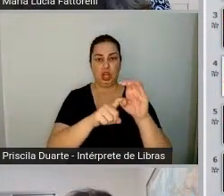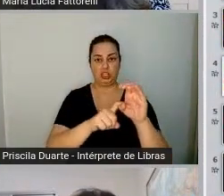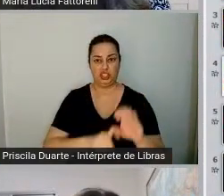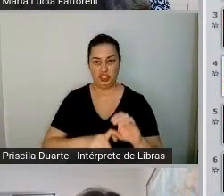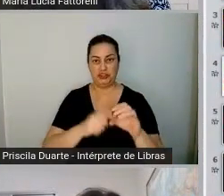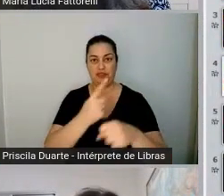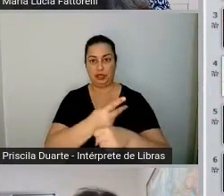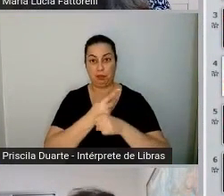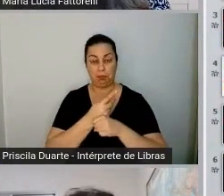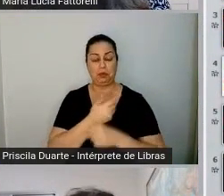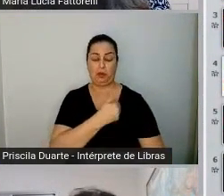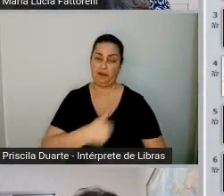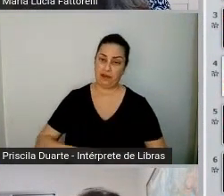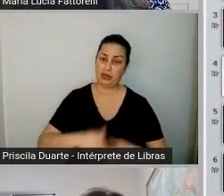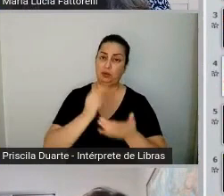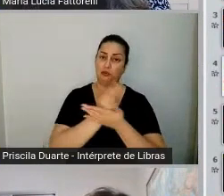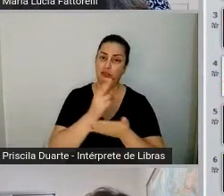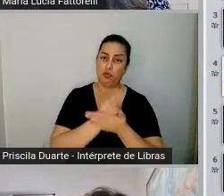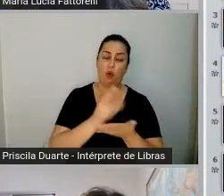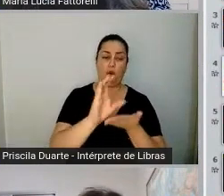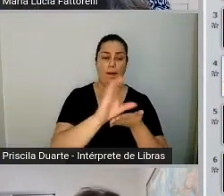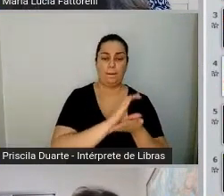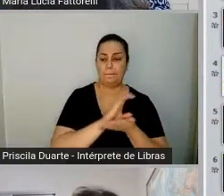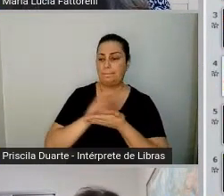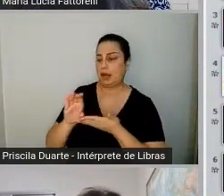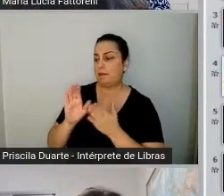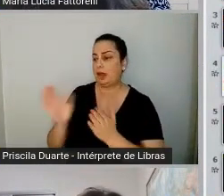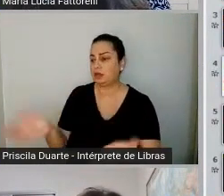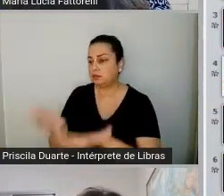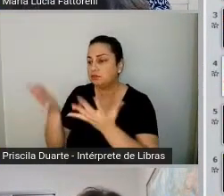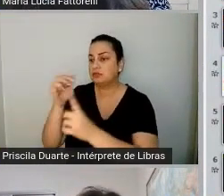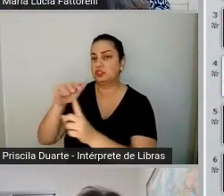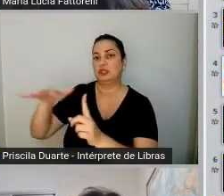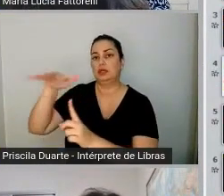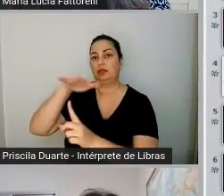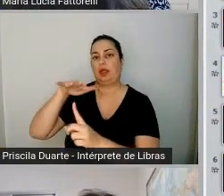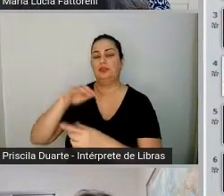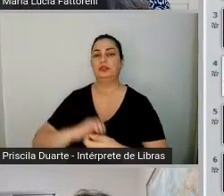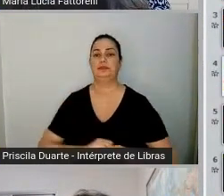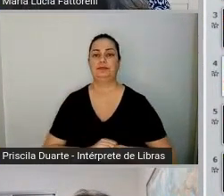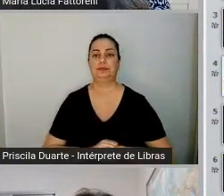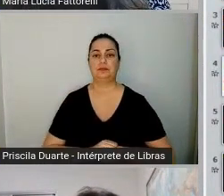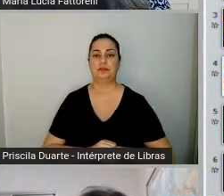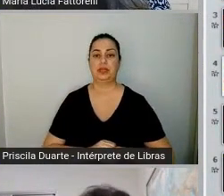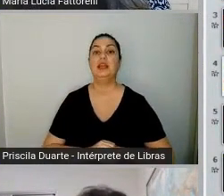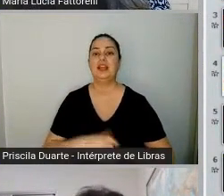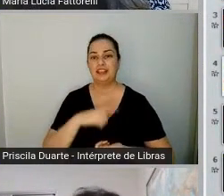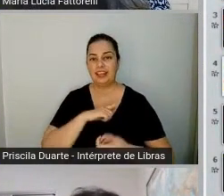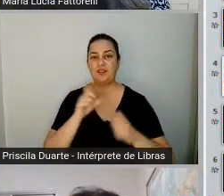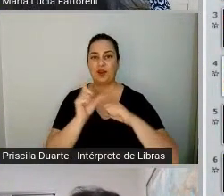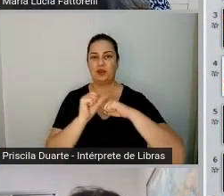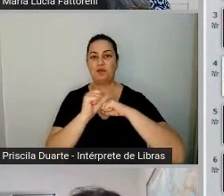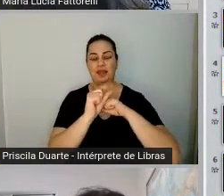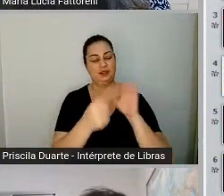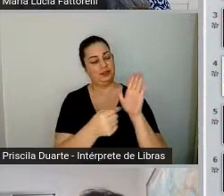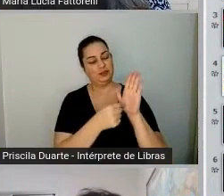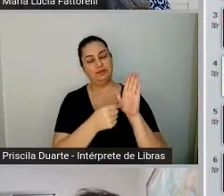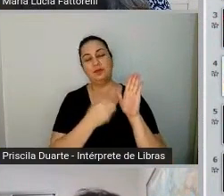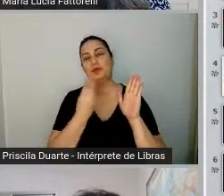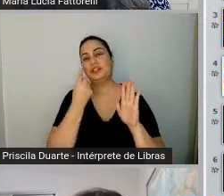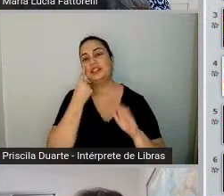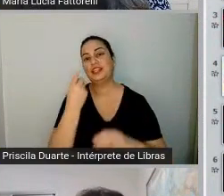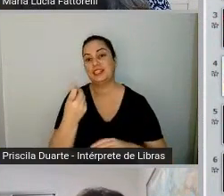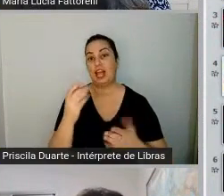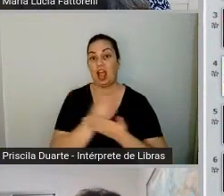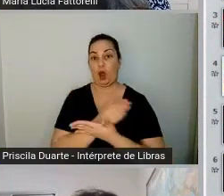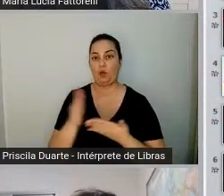pegando empréstimo para investir, vai por aí. E, finalmente, aqui um argumento muito curioso, né, que alguns economistas de partido